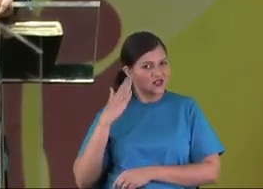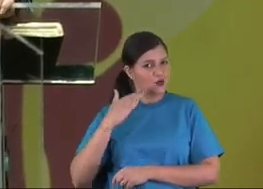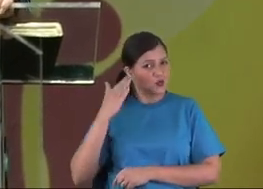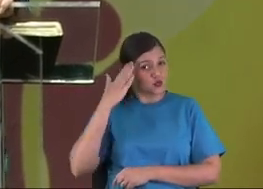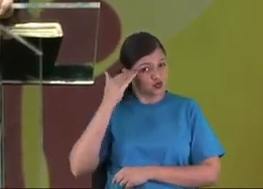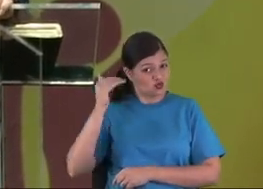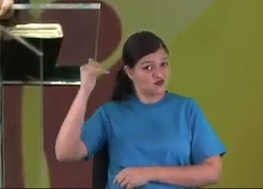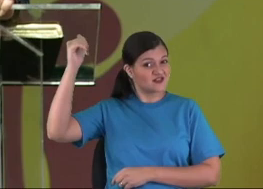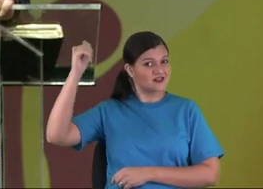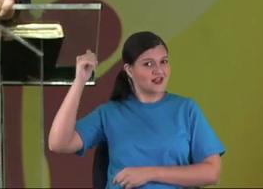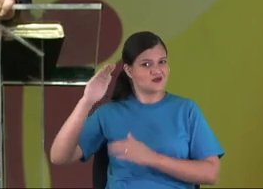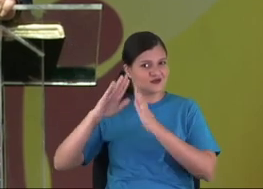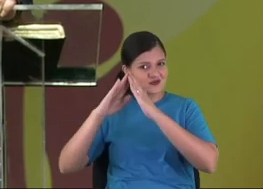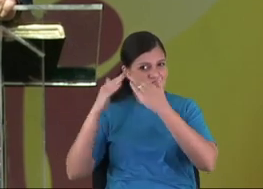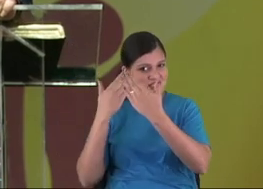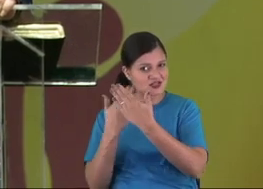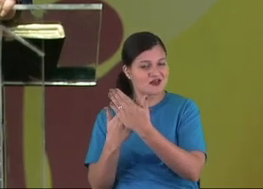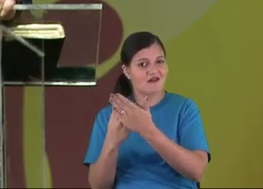vida, o seu filho